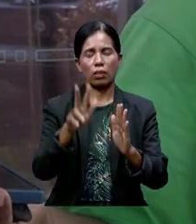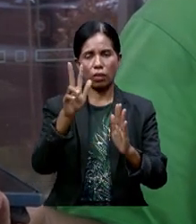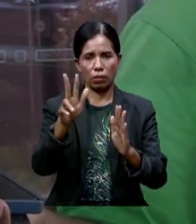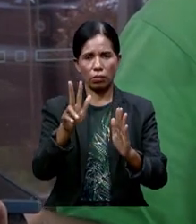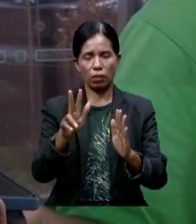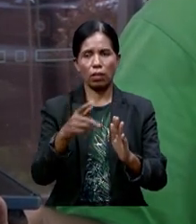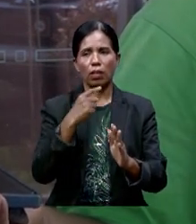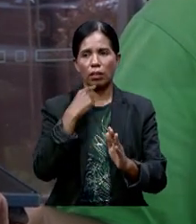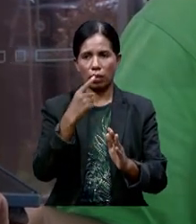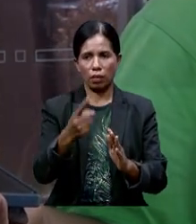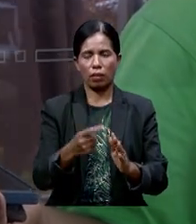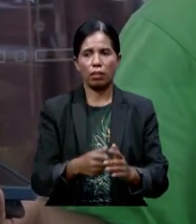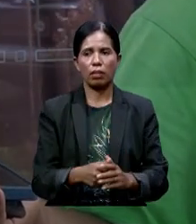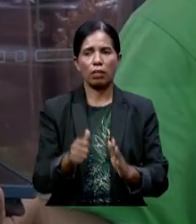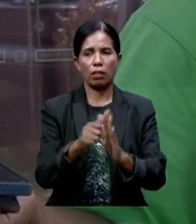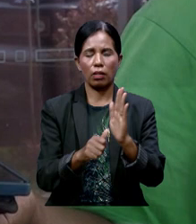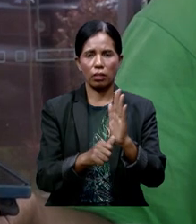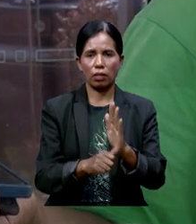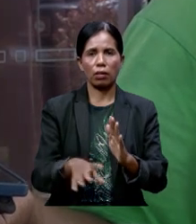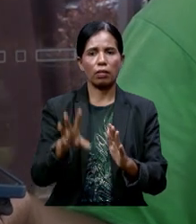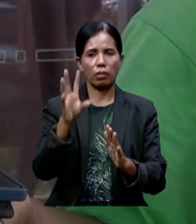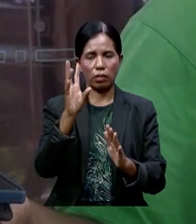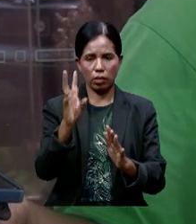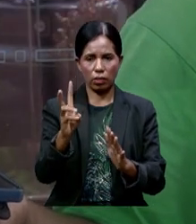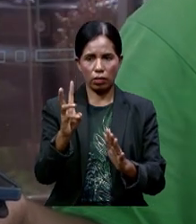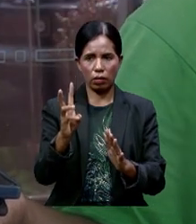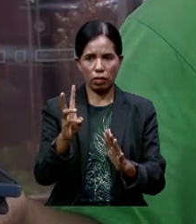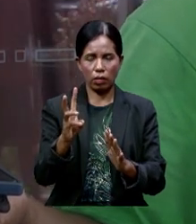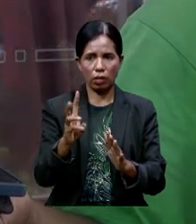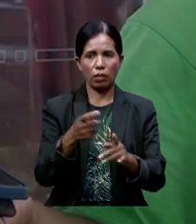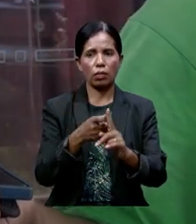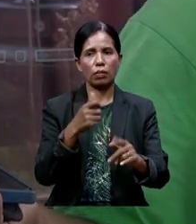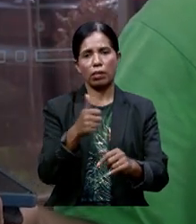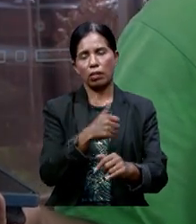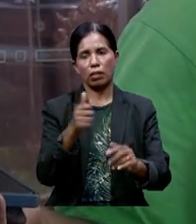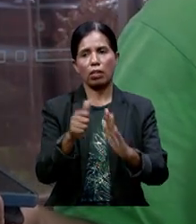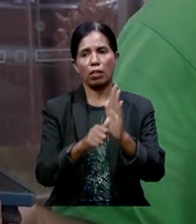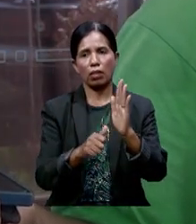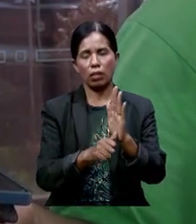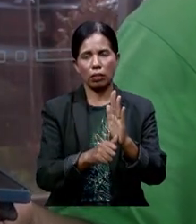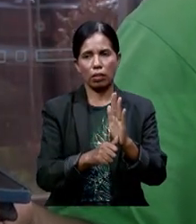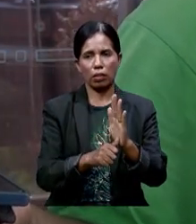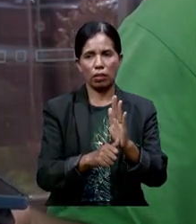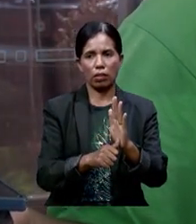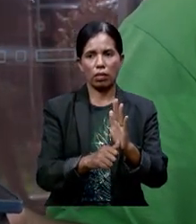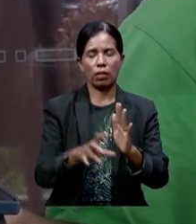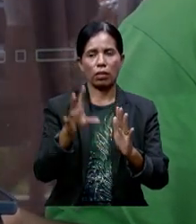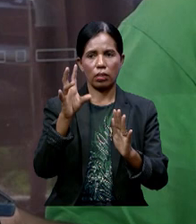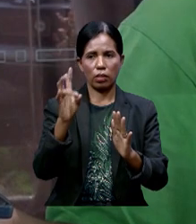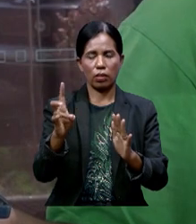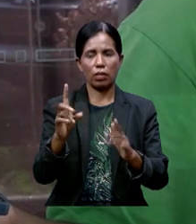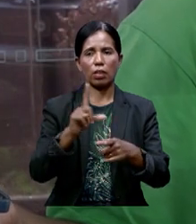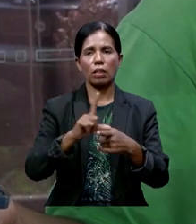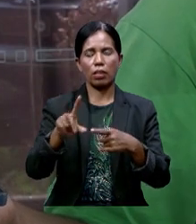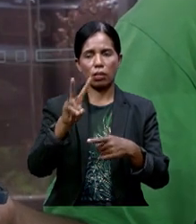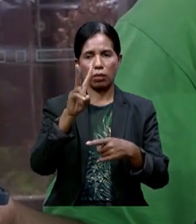né? Artigo 6º, parte balo se artigo 7º, nesse artigo 7º, a linha